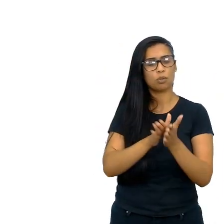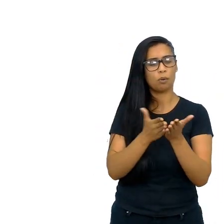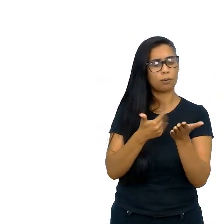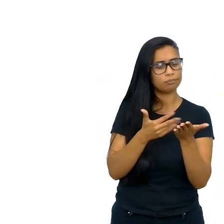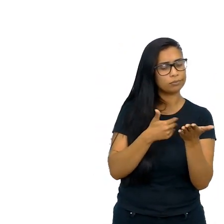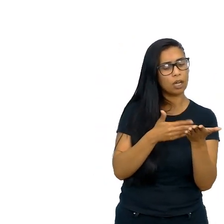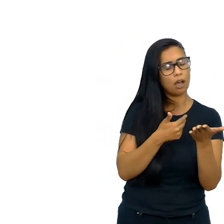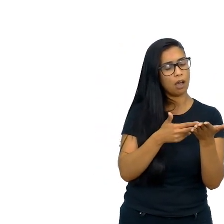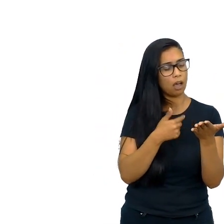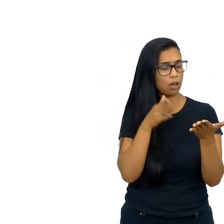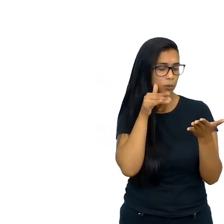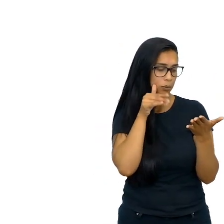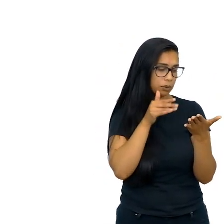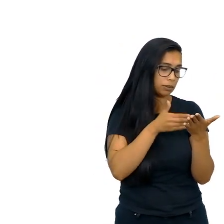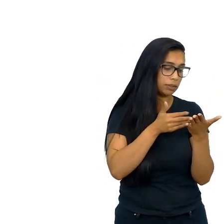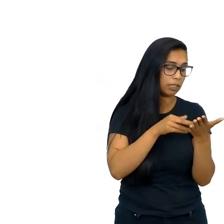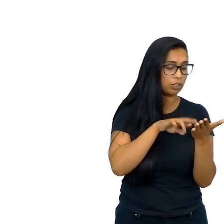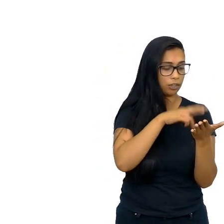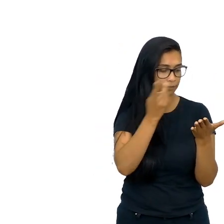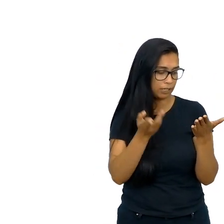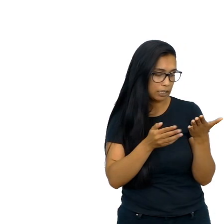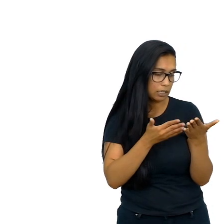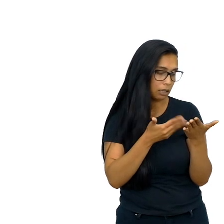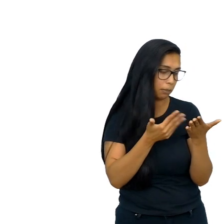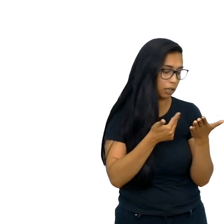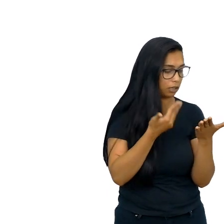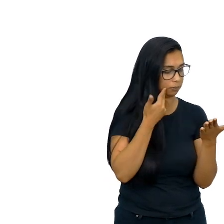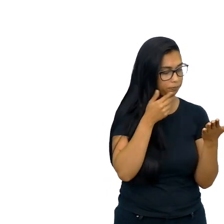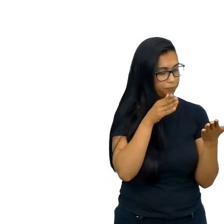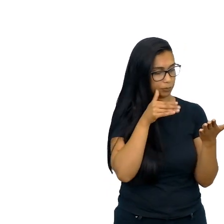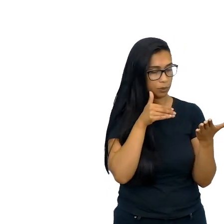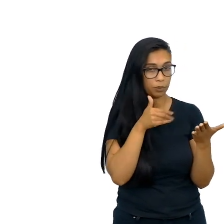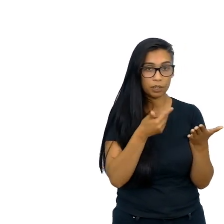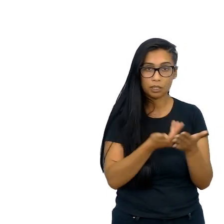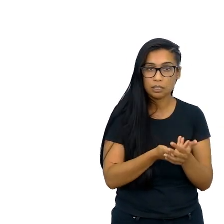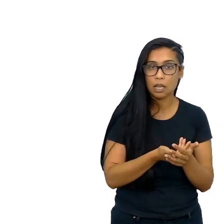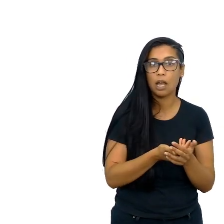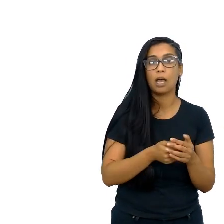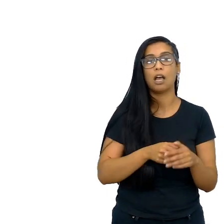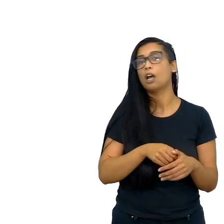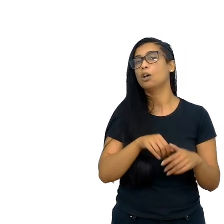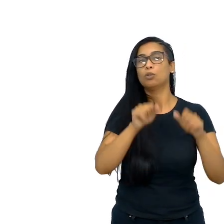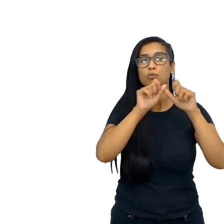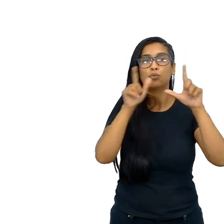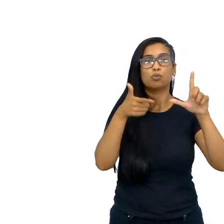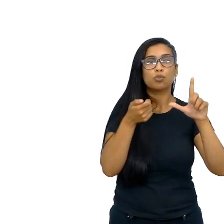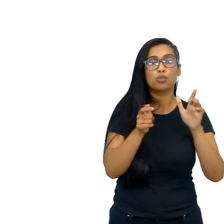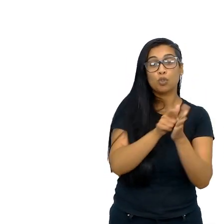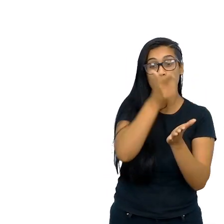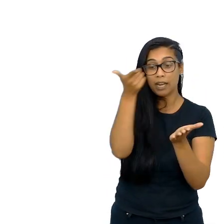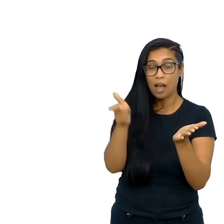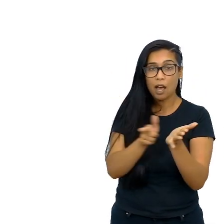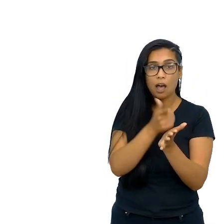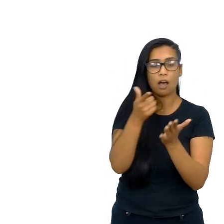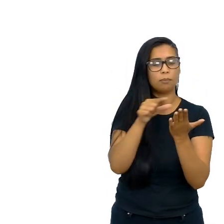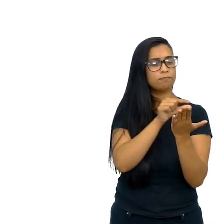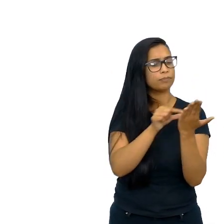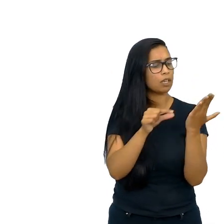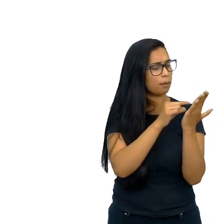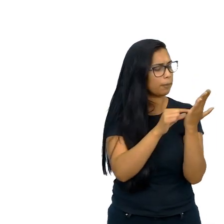livro, propiciar escaneamento das manchetes dos jornais para encontrar aí a